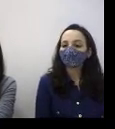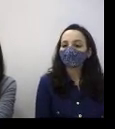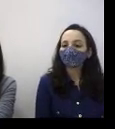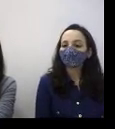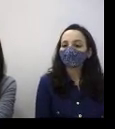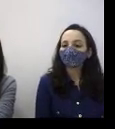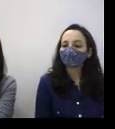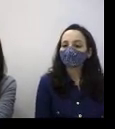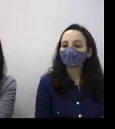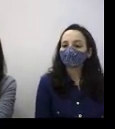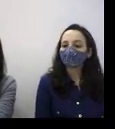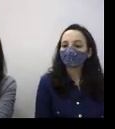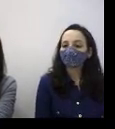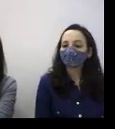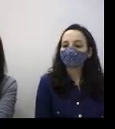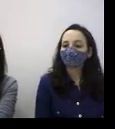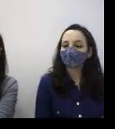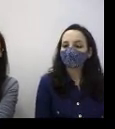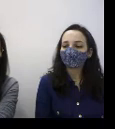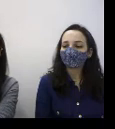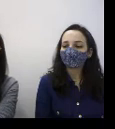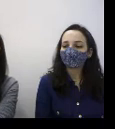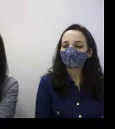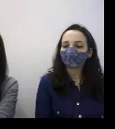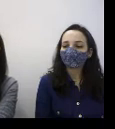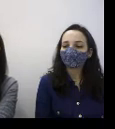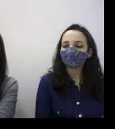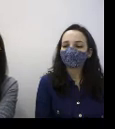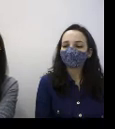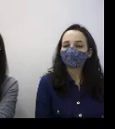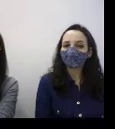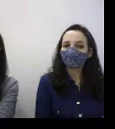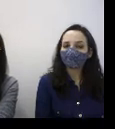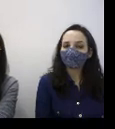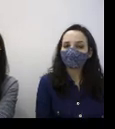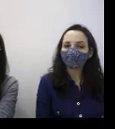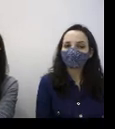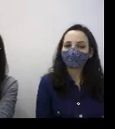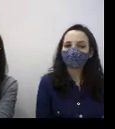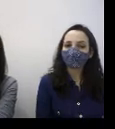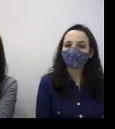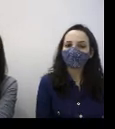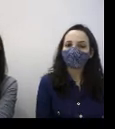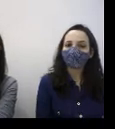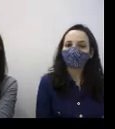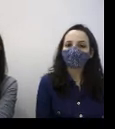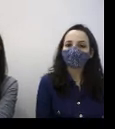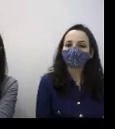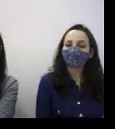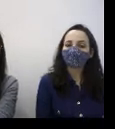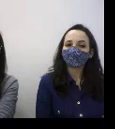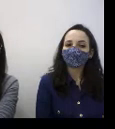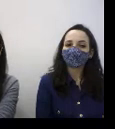Exatamente, Vanessa. Um dos pontos também, né, dessa questão da depressão é que ela faz com que a gente tenha